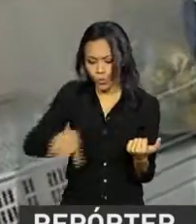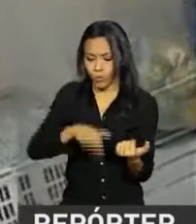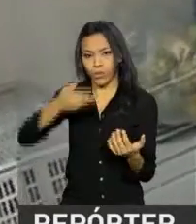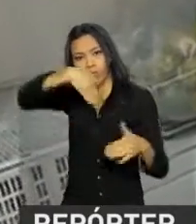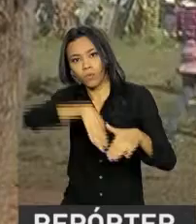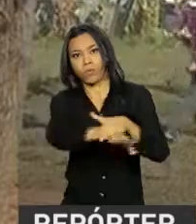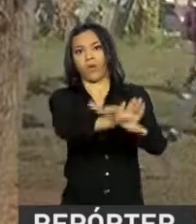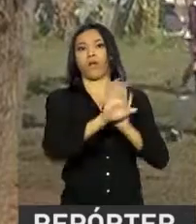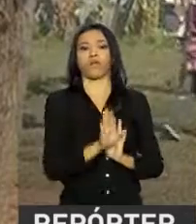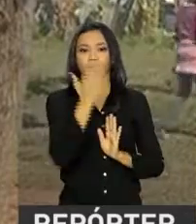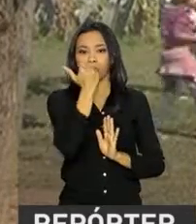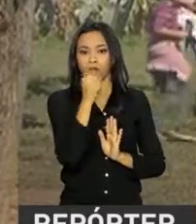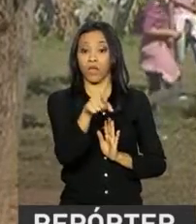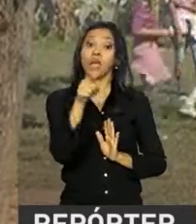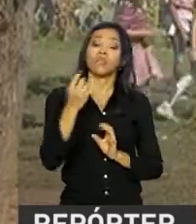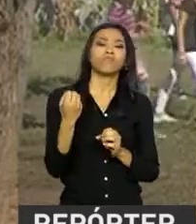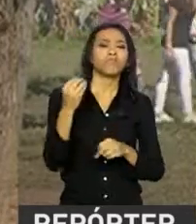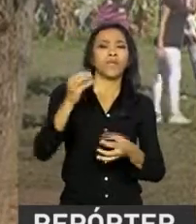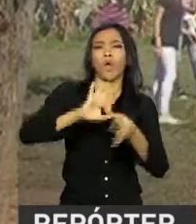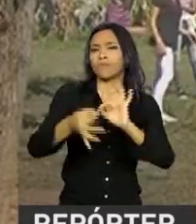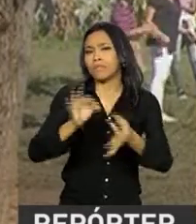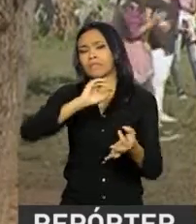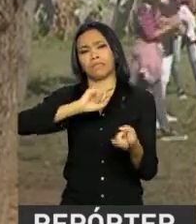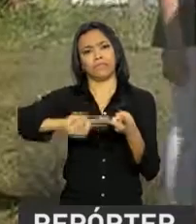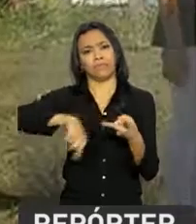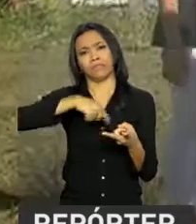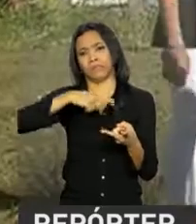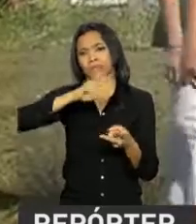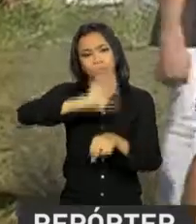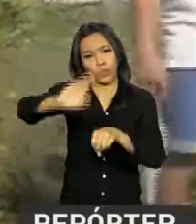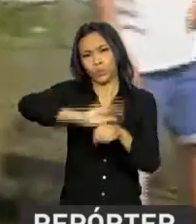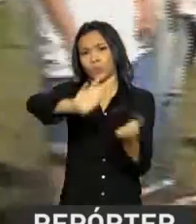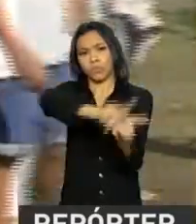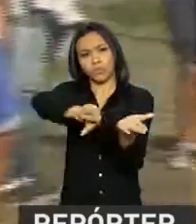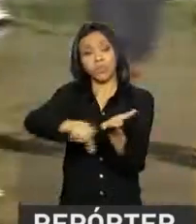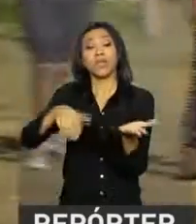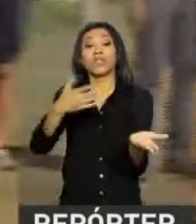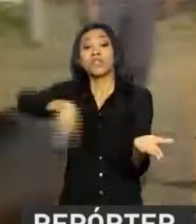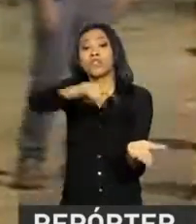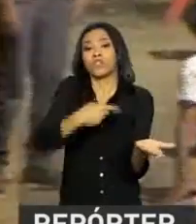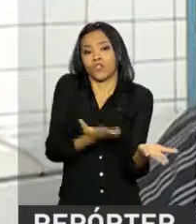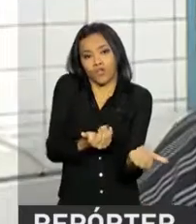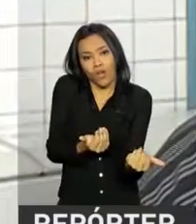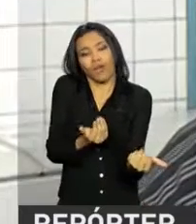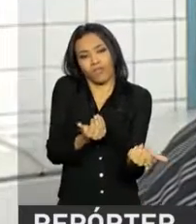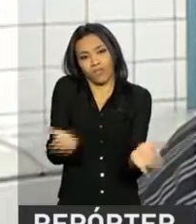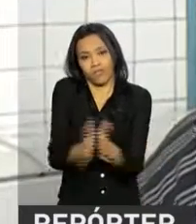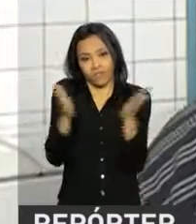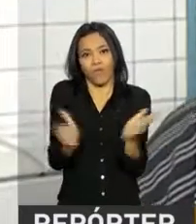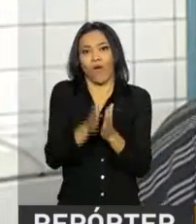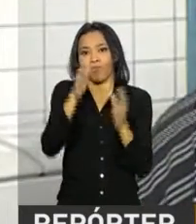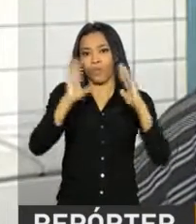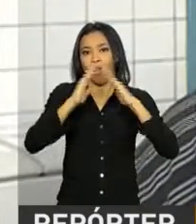correto o centro oferece oficinas no contraturno da escola para jovens de comunidades carentes do bairro a gente atende